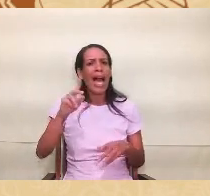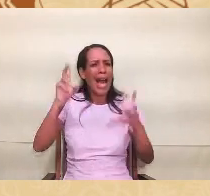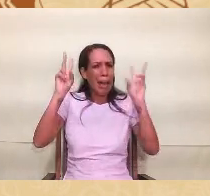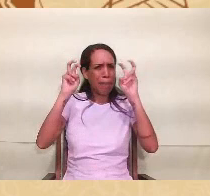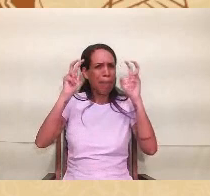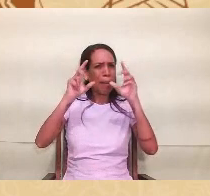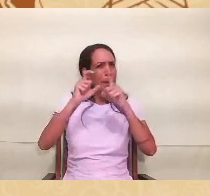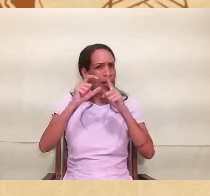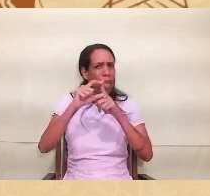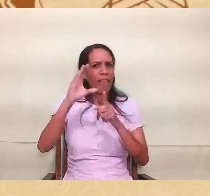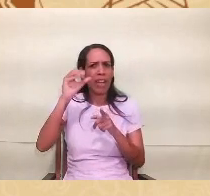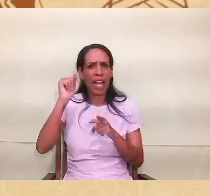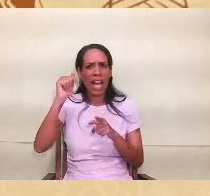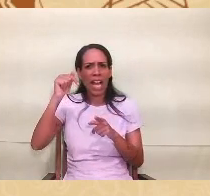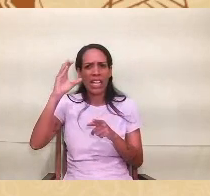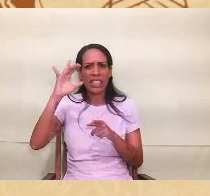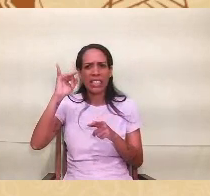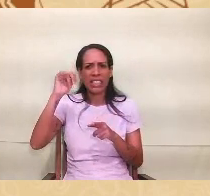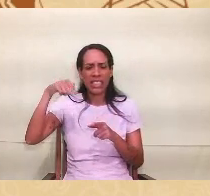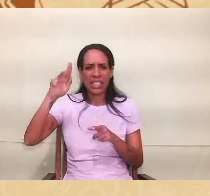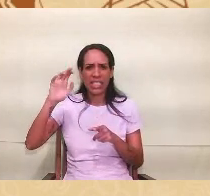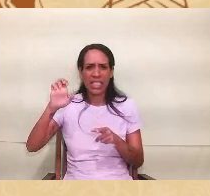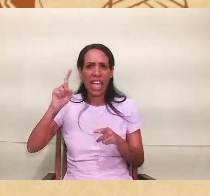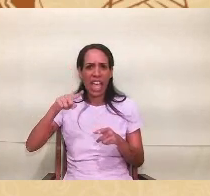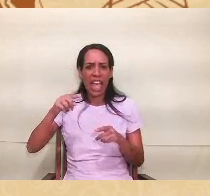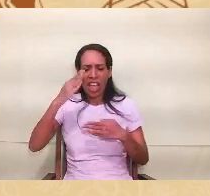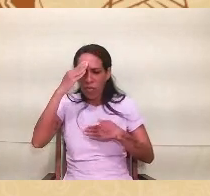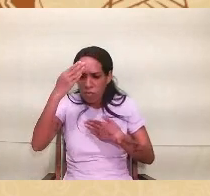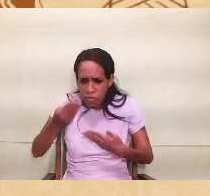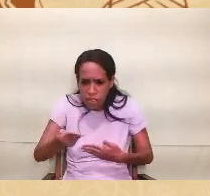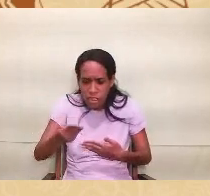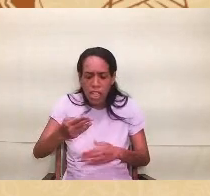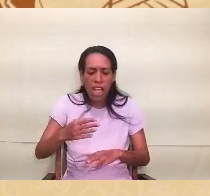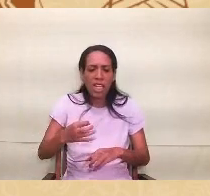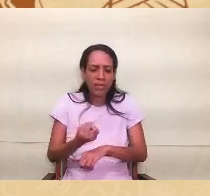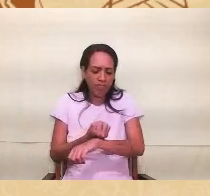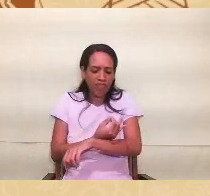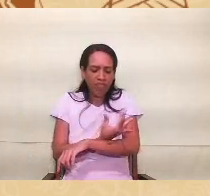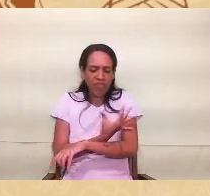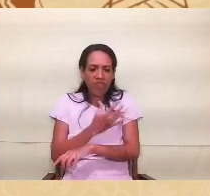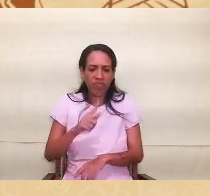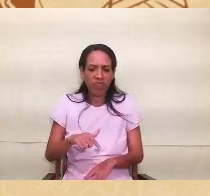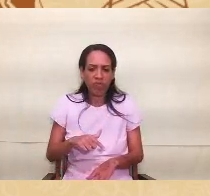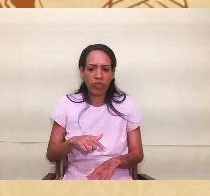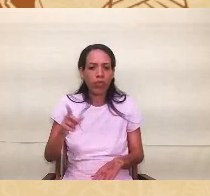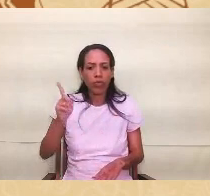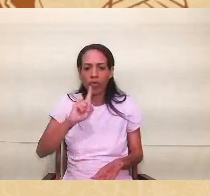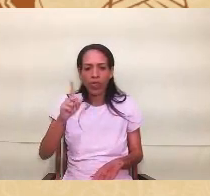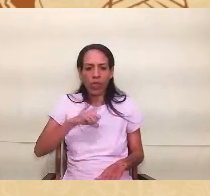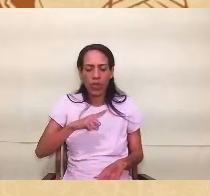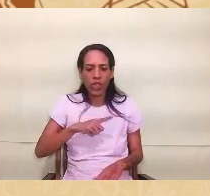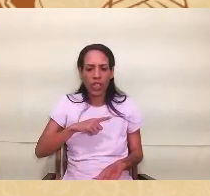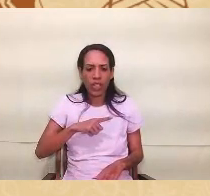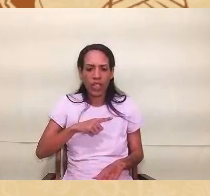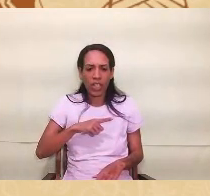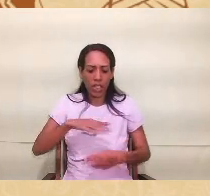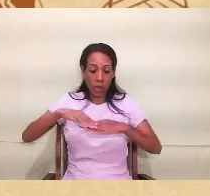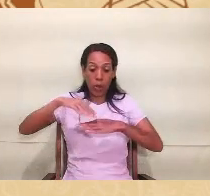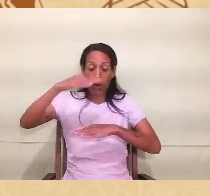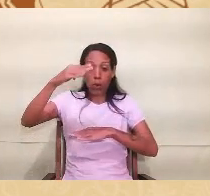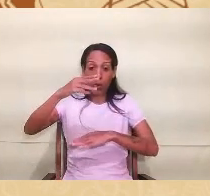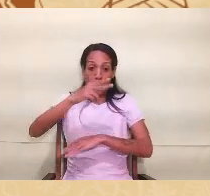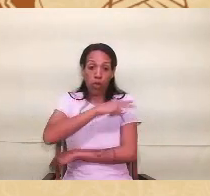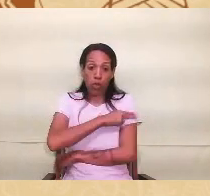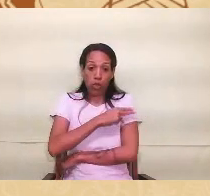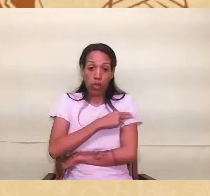O Morubixaba é uma referência espiritual, como os zapatistas falam, né? Lá não tem comandante, tem subcomandante, e quem comanda é